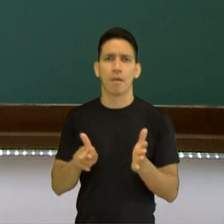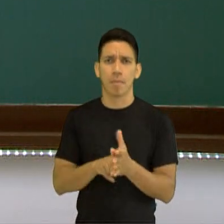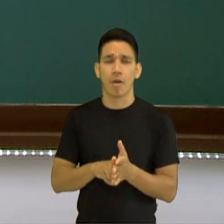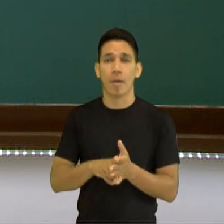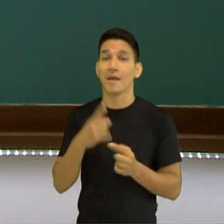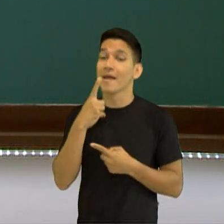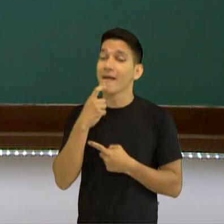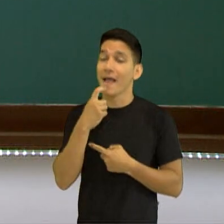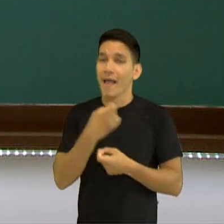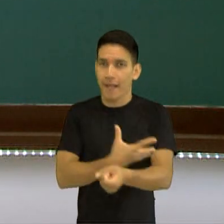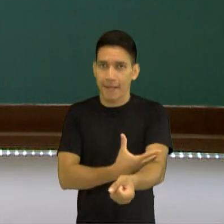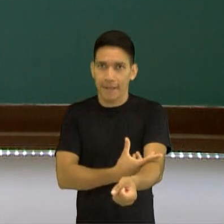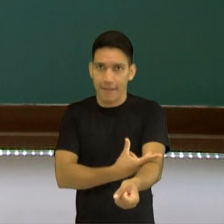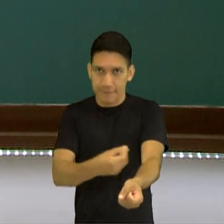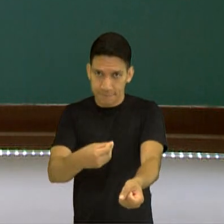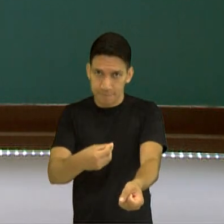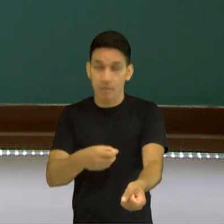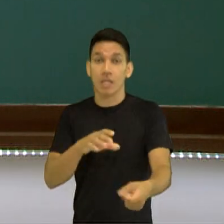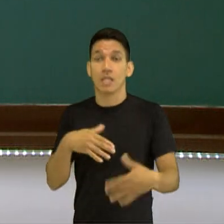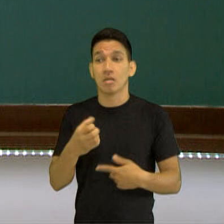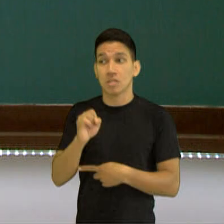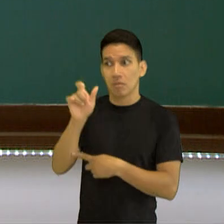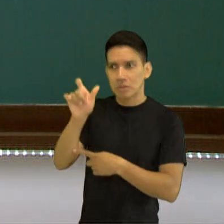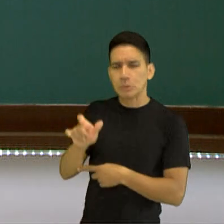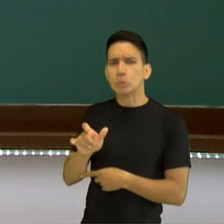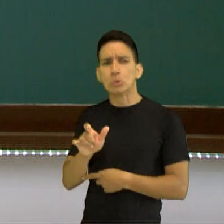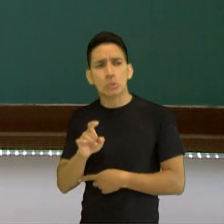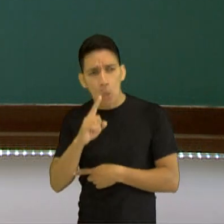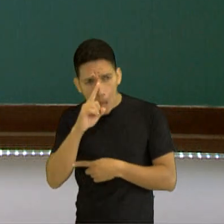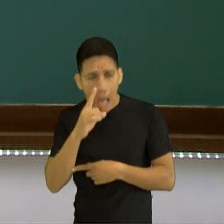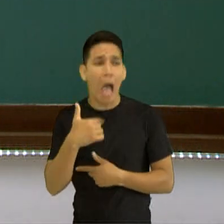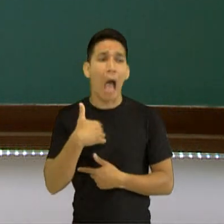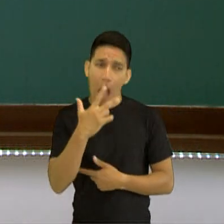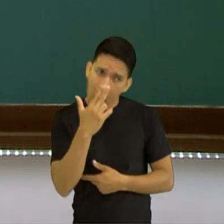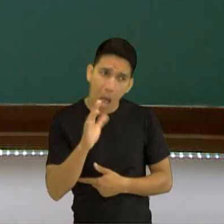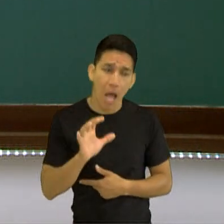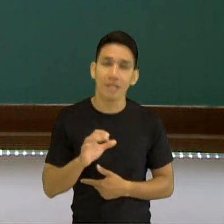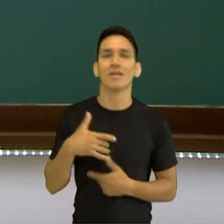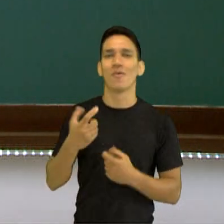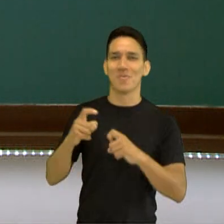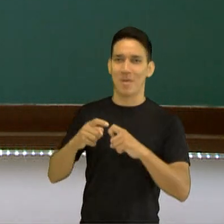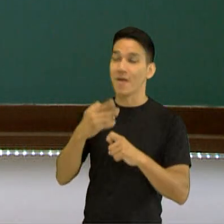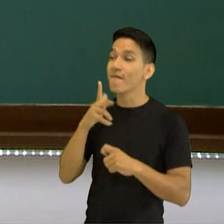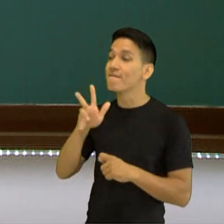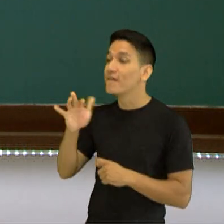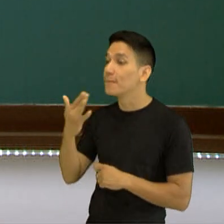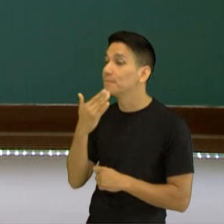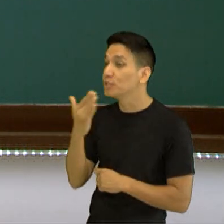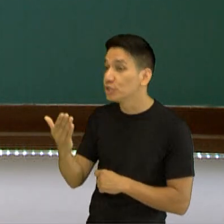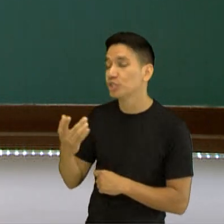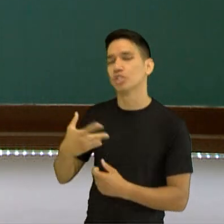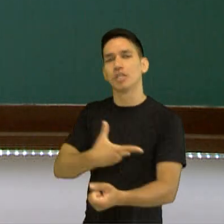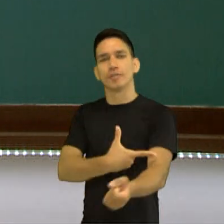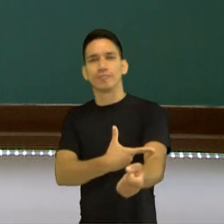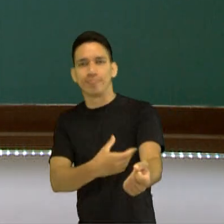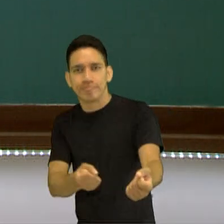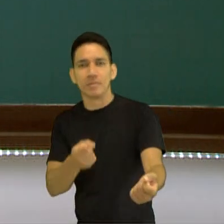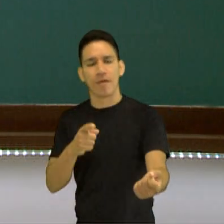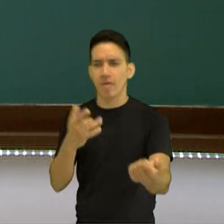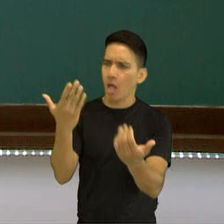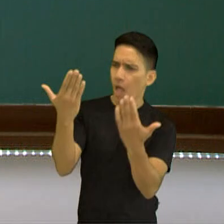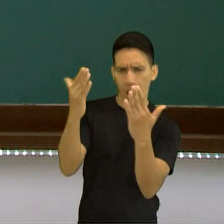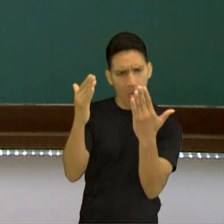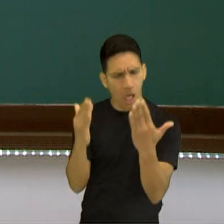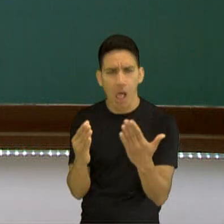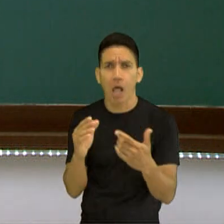de sangue. Então, se a pessoa está com suspeita, o médico vai solicitar o exame de sangue, no qual vai ser verificado as